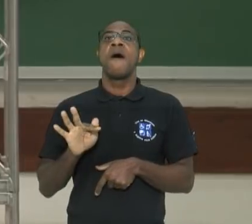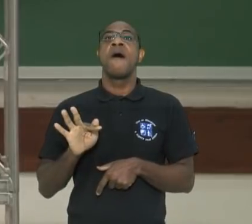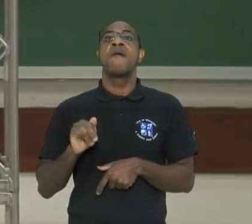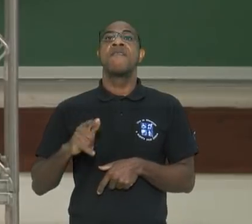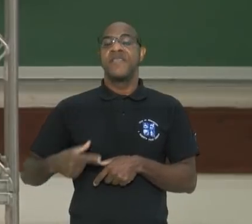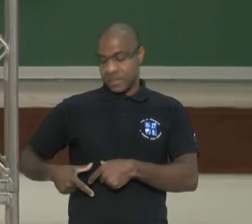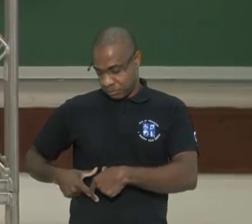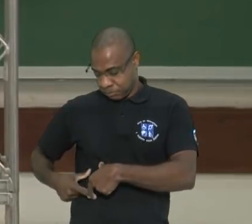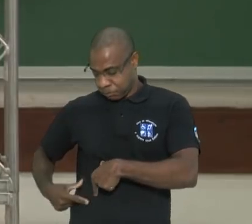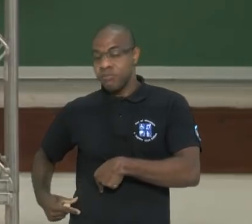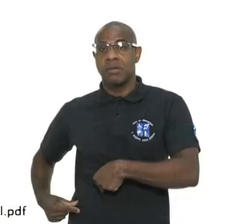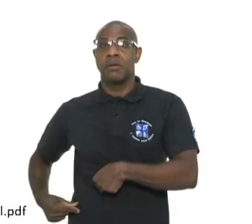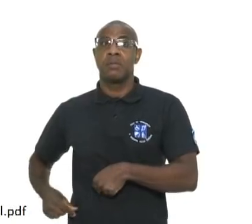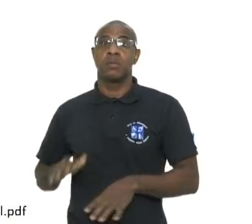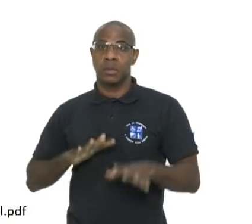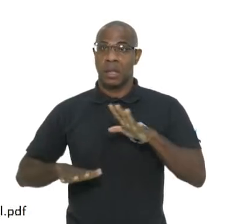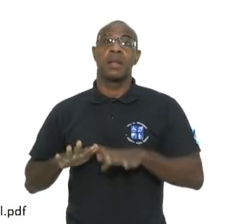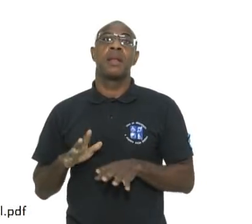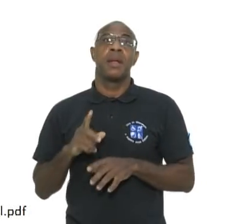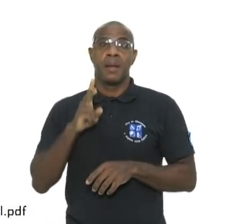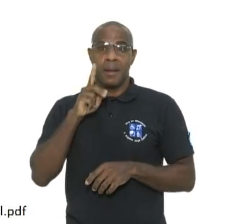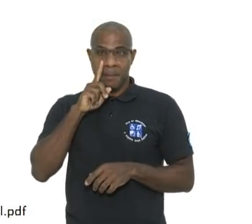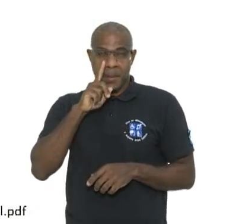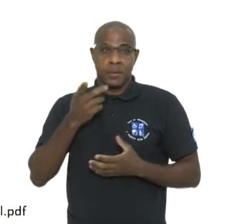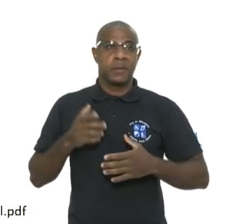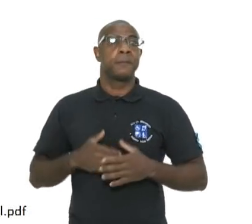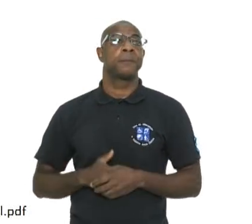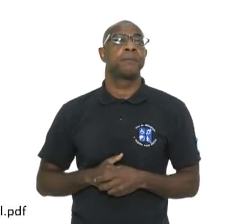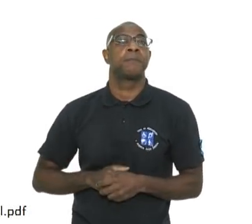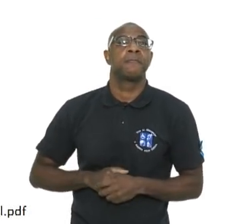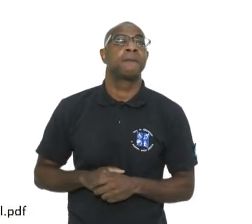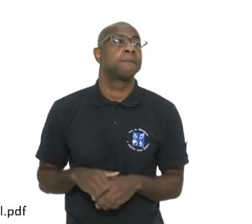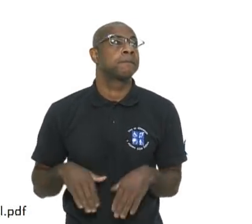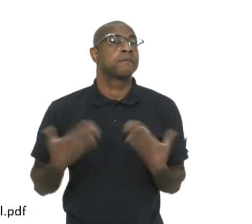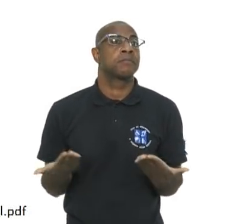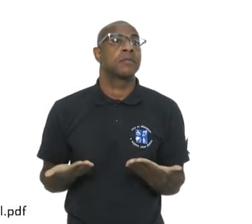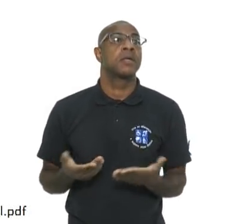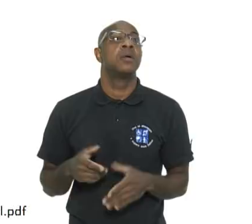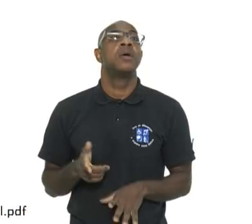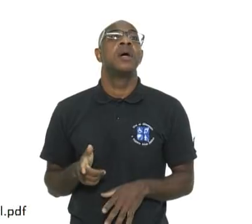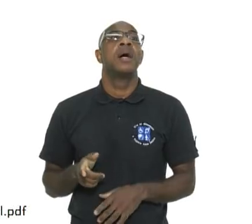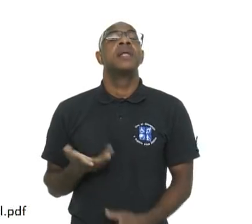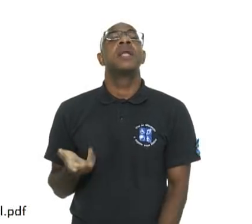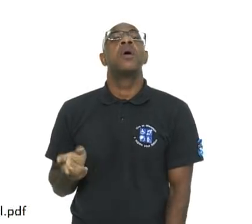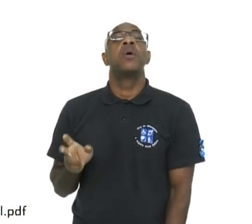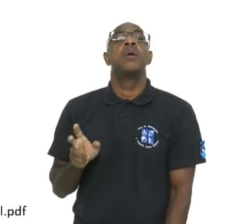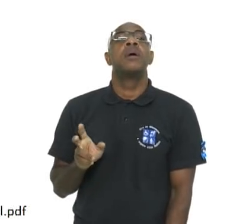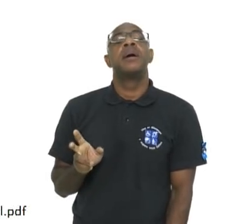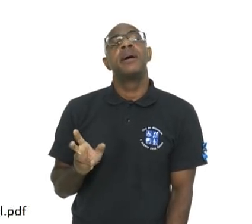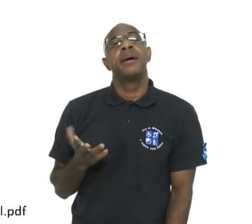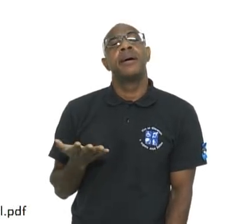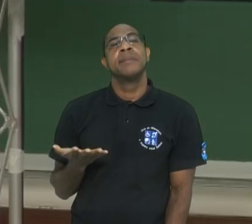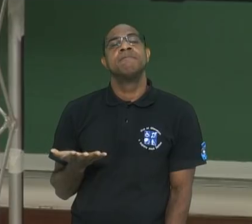sérias e perigosas, pessoal. O interessante da leishmania é que ela utiliza outros